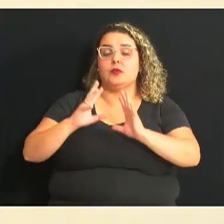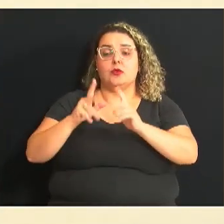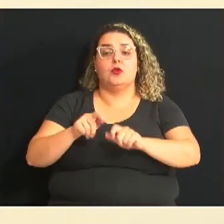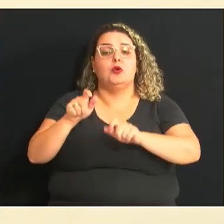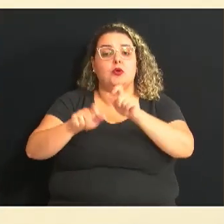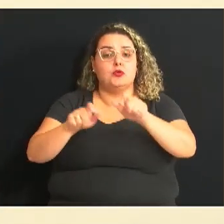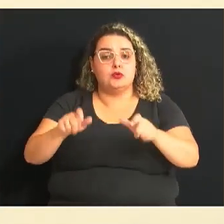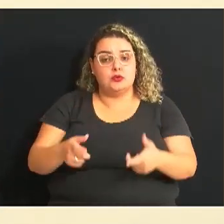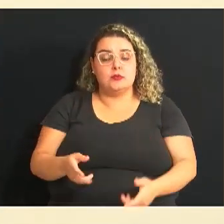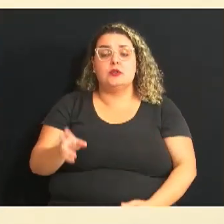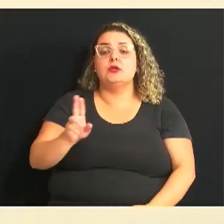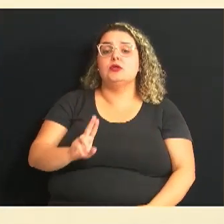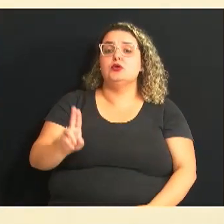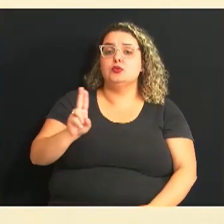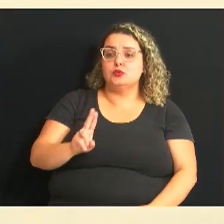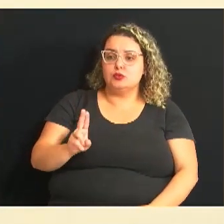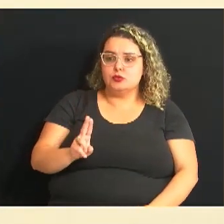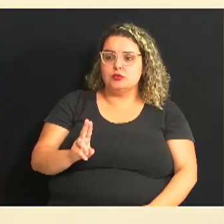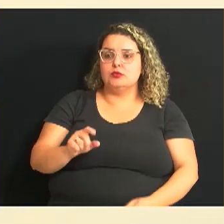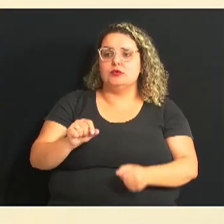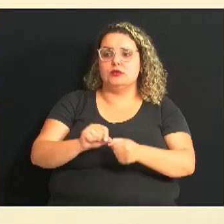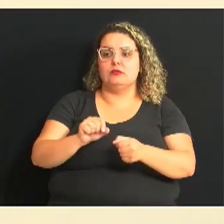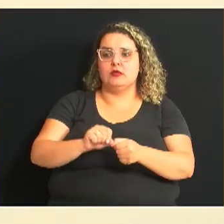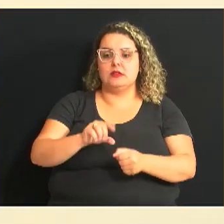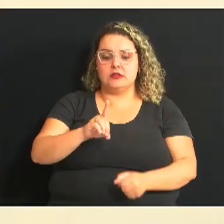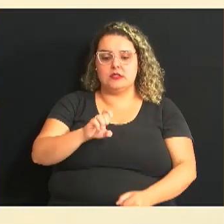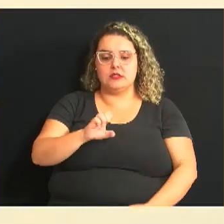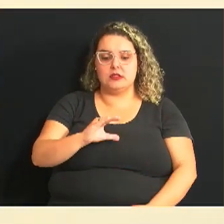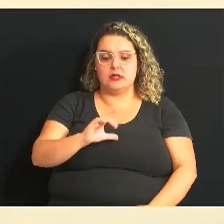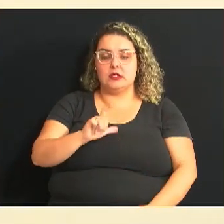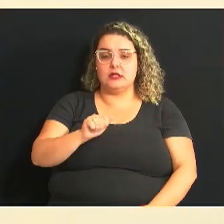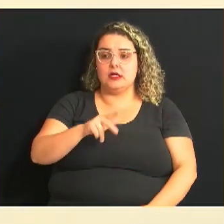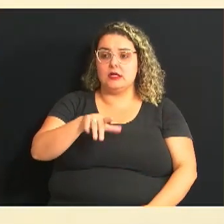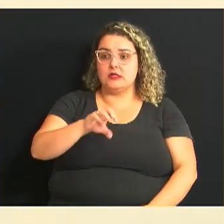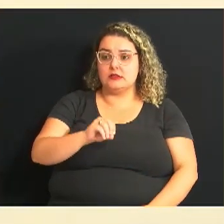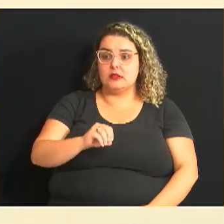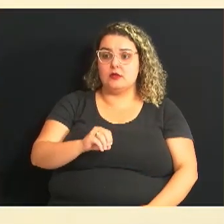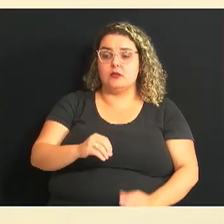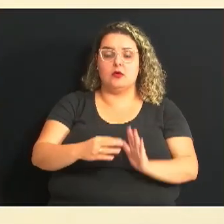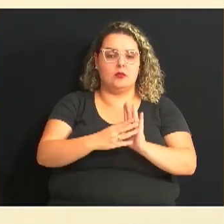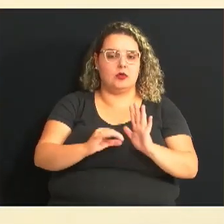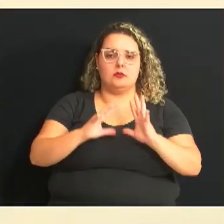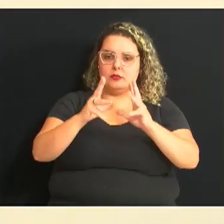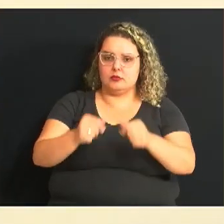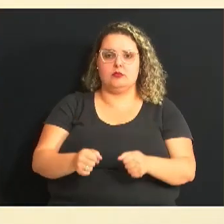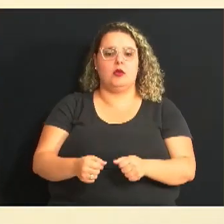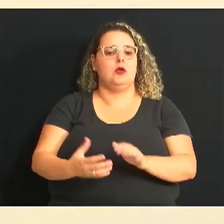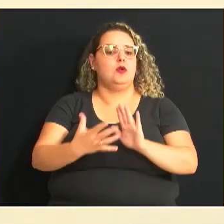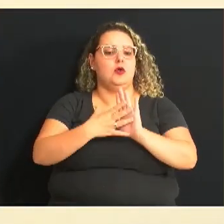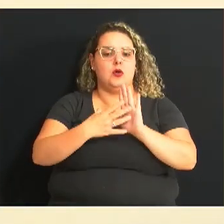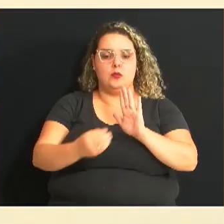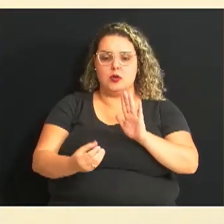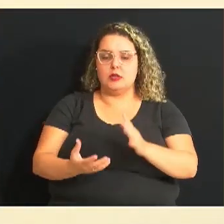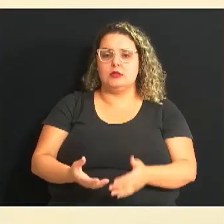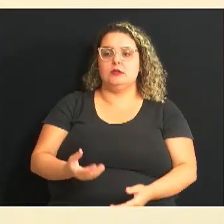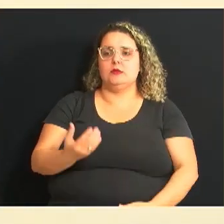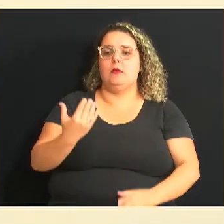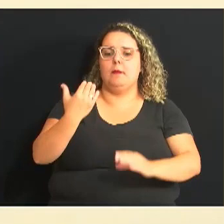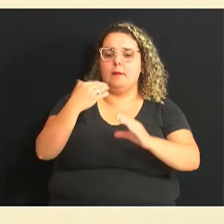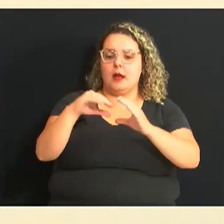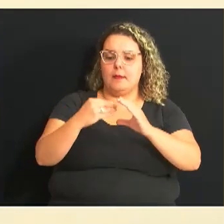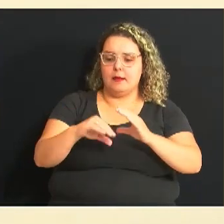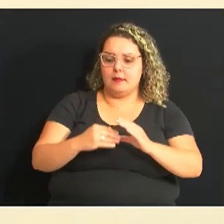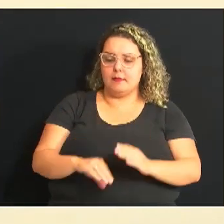que utilizam, né, que fazem sua declaração e utilizam o modelo completo, né? Ou seja, aquele modelo onde são lançados todas as